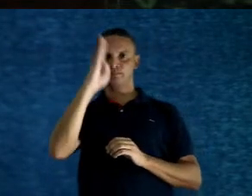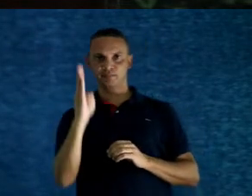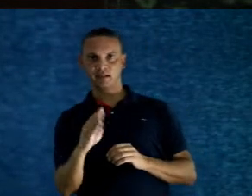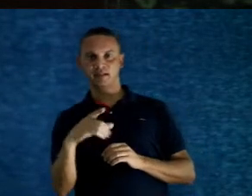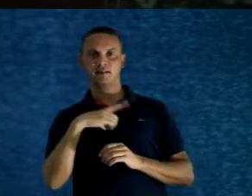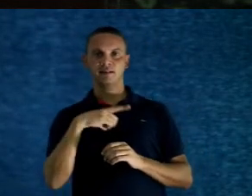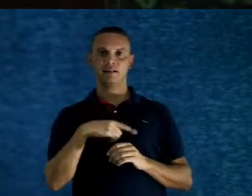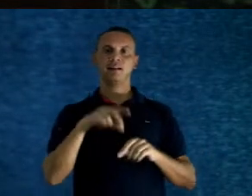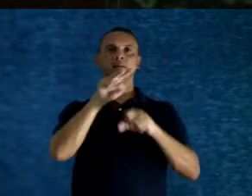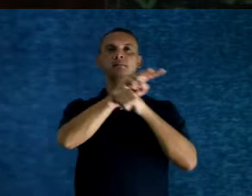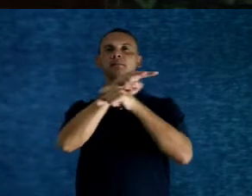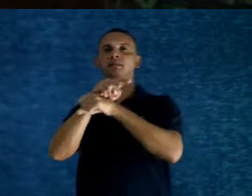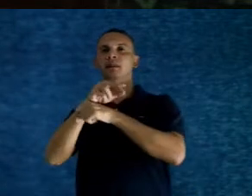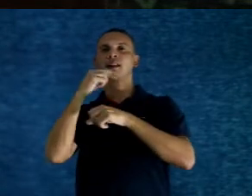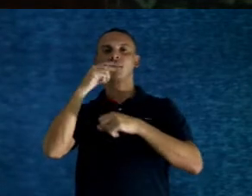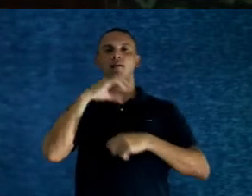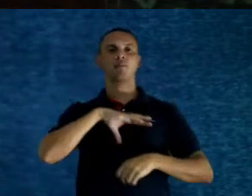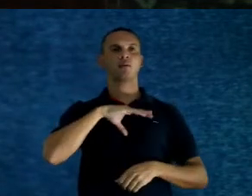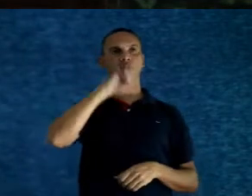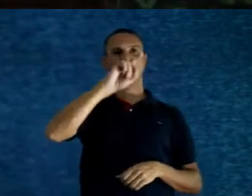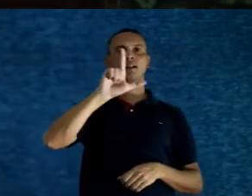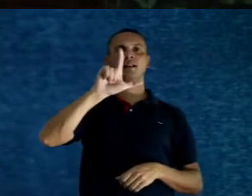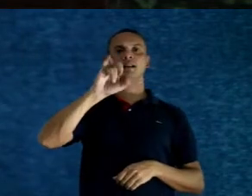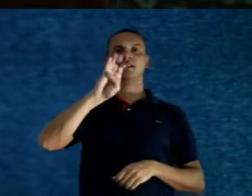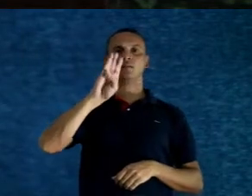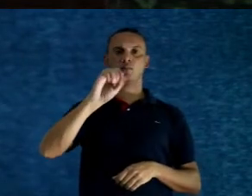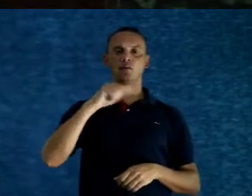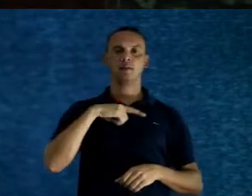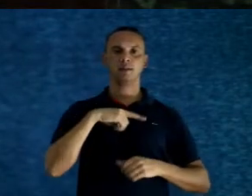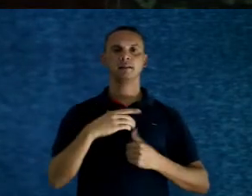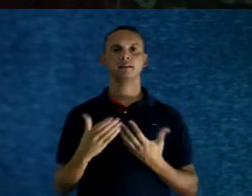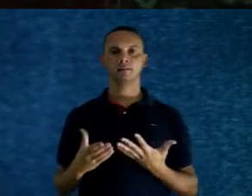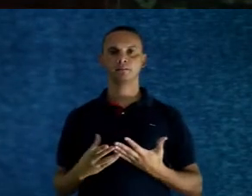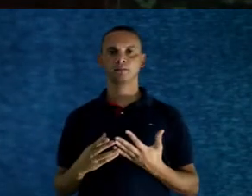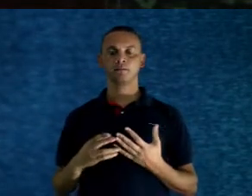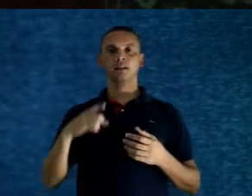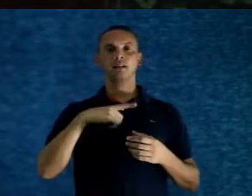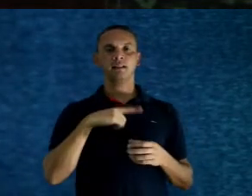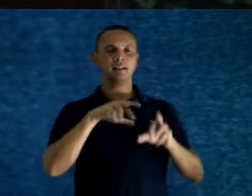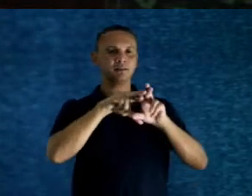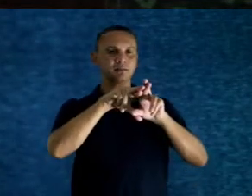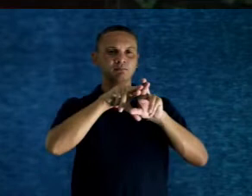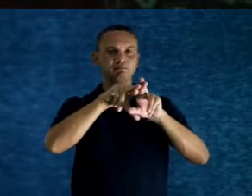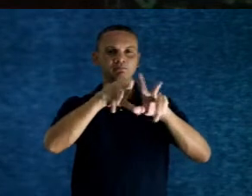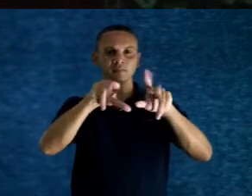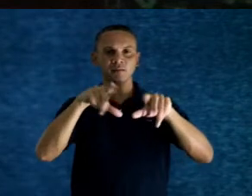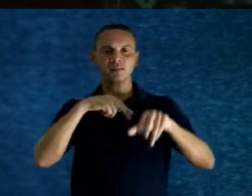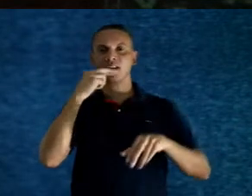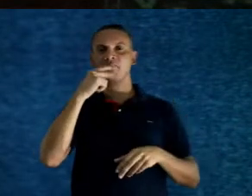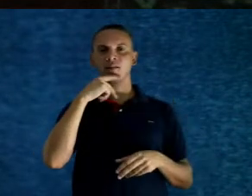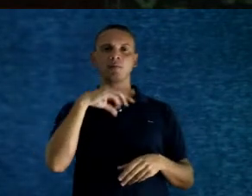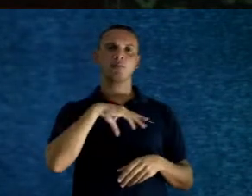Língua Portuguesa de Lisboa. É sócio-correspondente em Brasília da Academia Cearense de Letras e da Academia Cearense de Língua